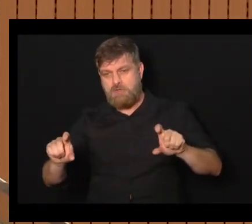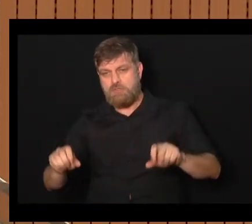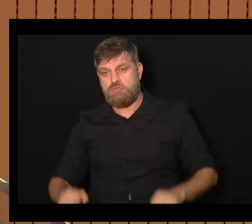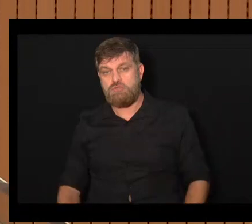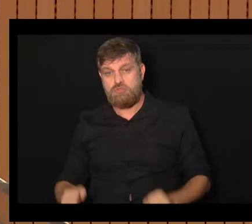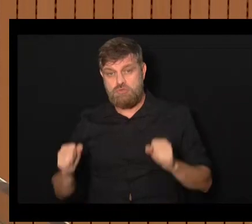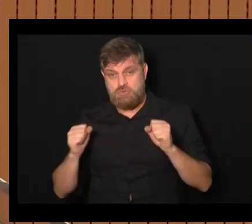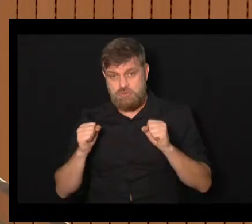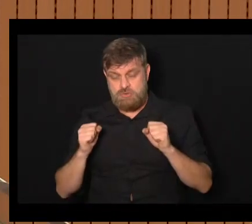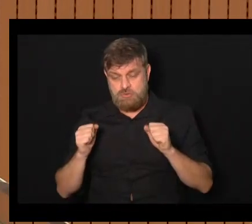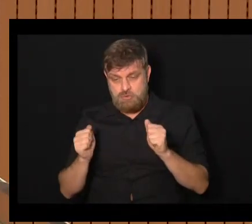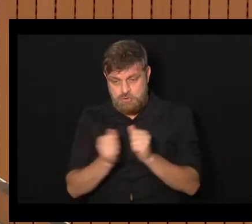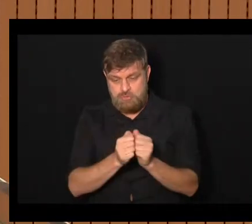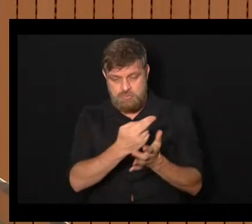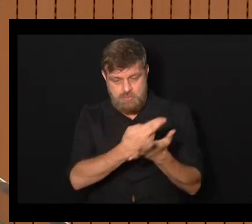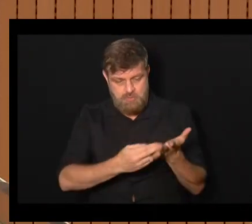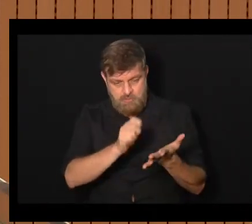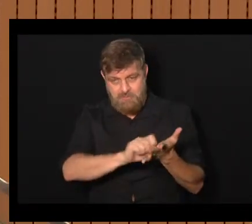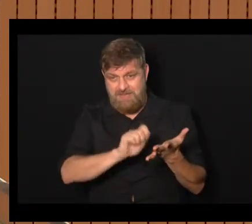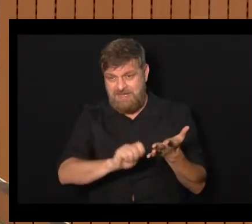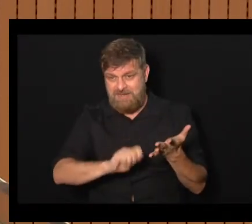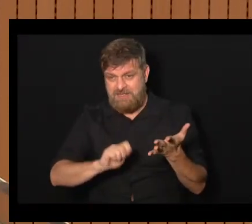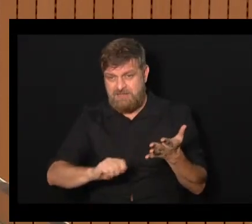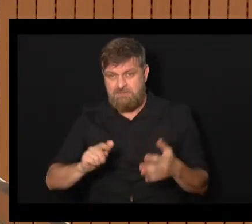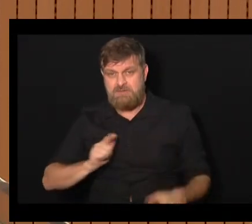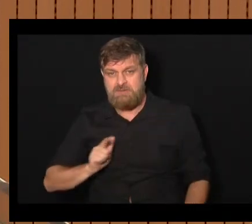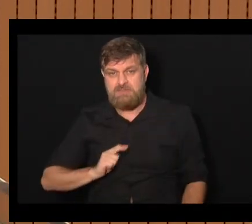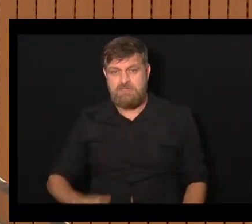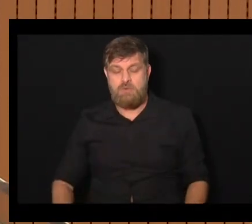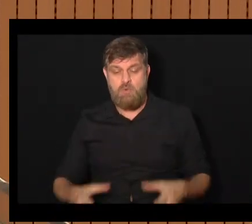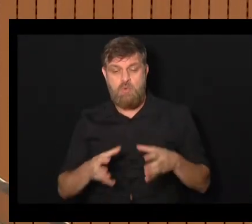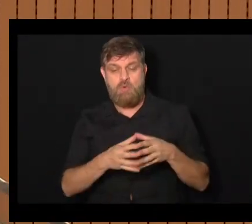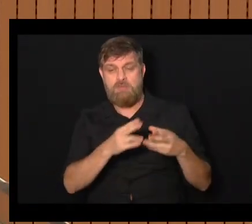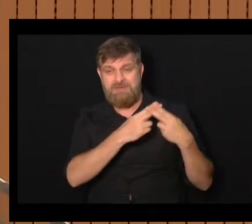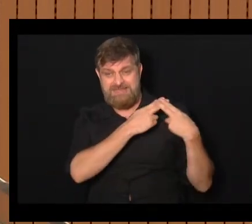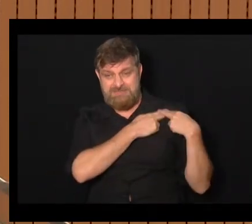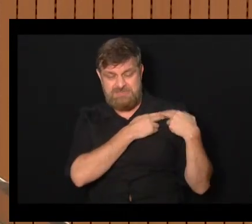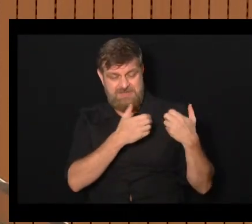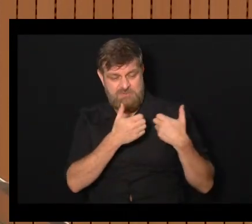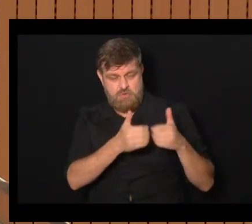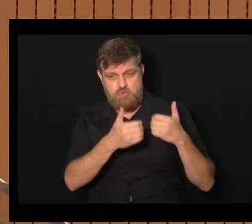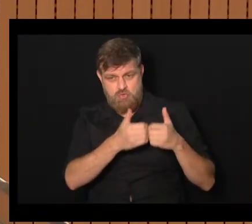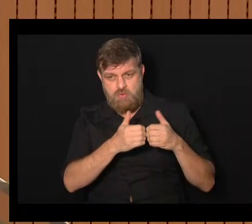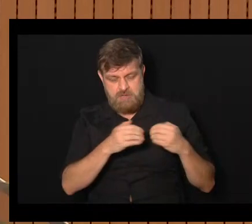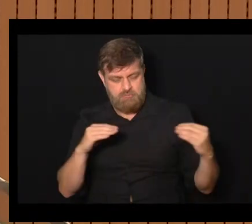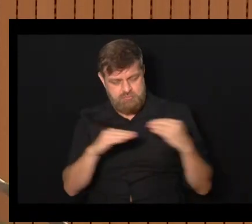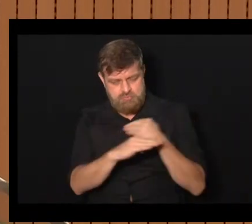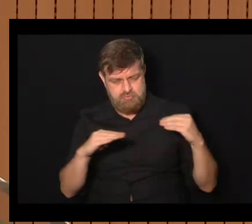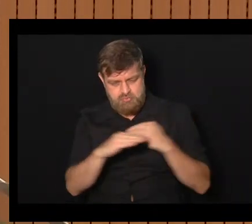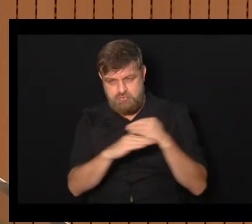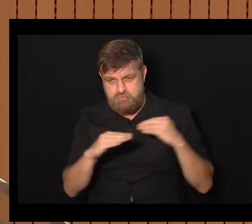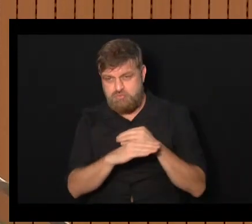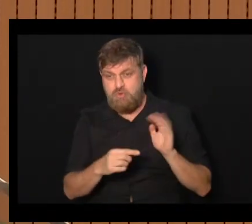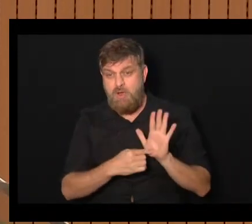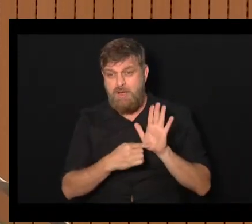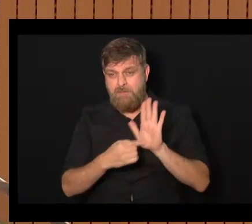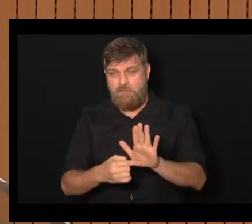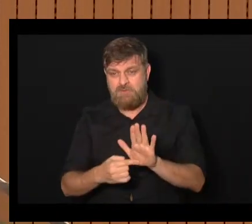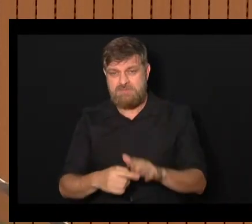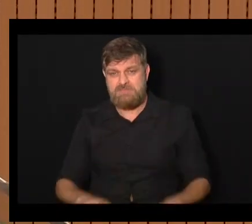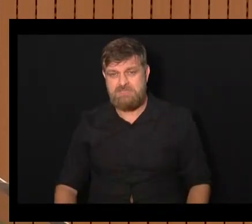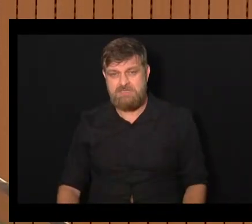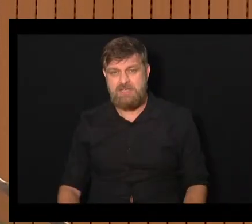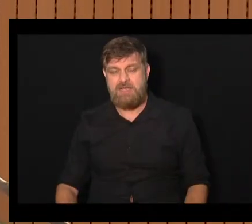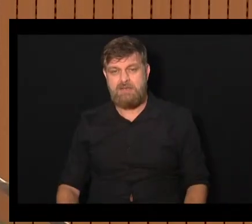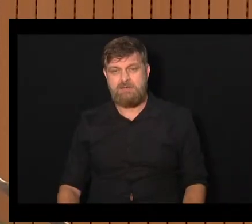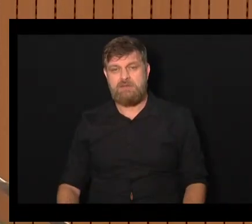juntamente com o relatório, deverá o órgão de trânsito encaminhar os respectivos instrumentos